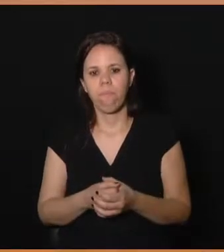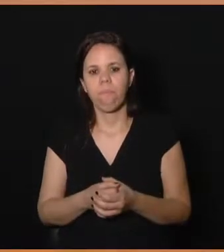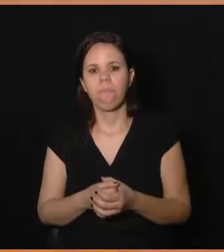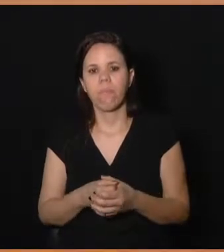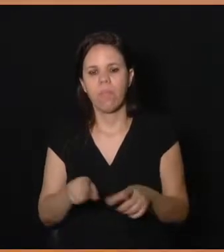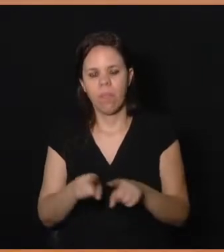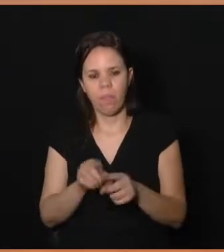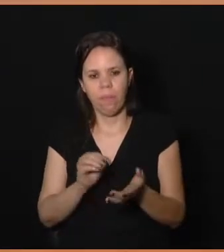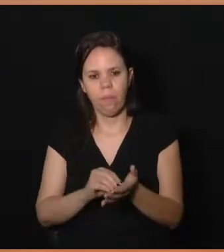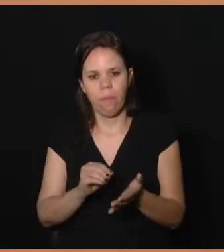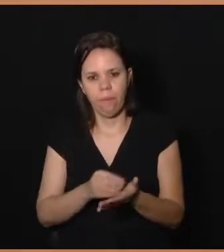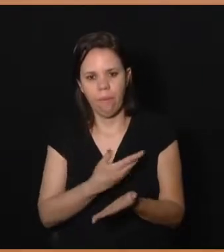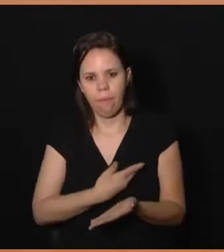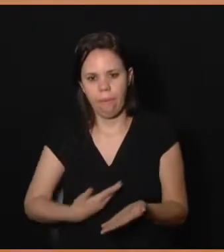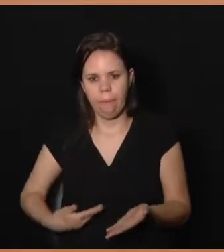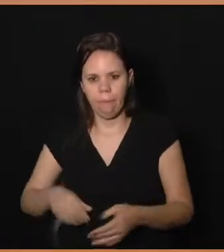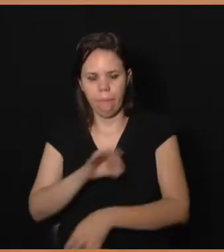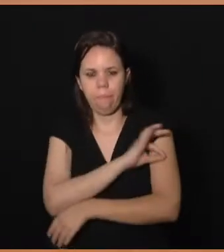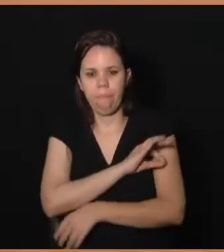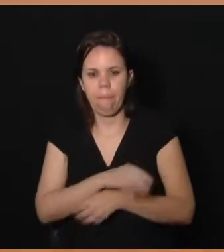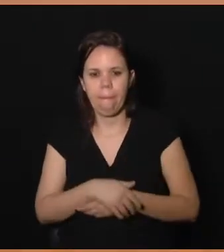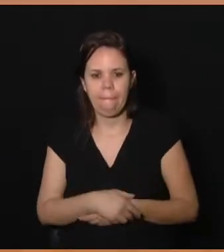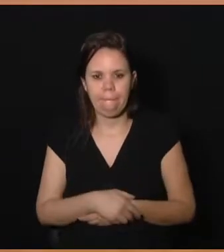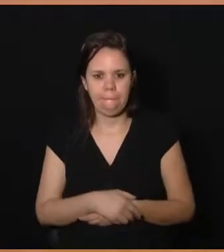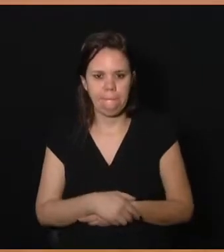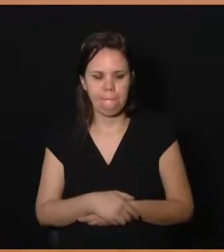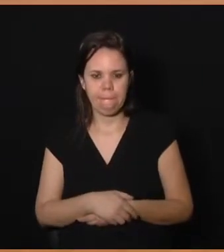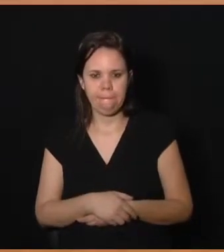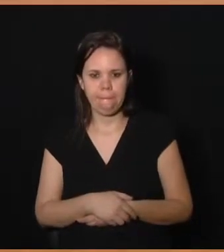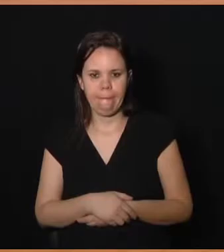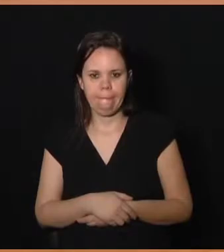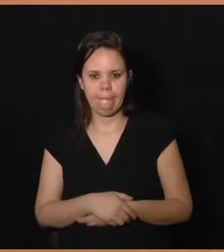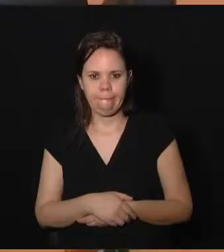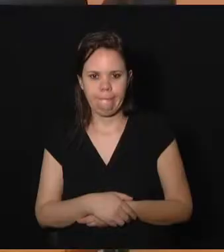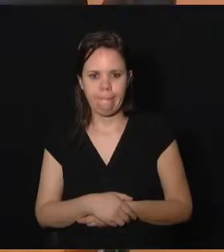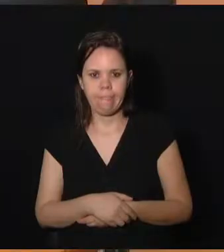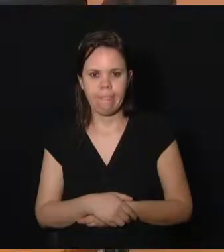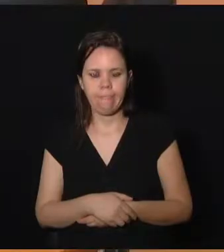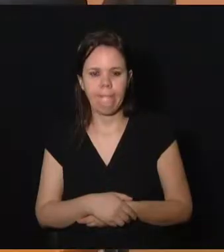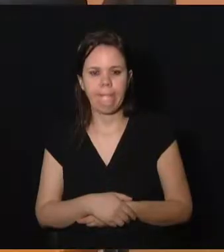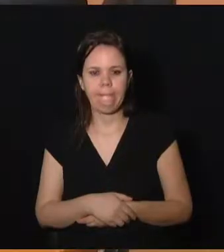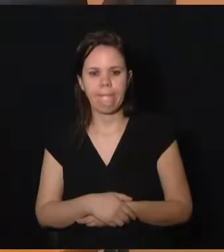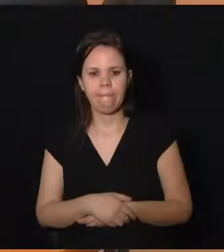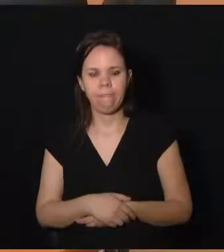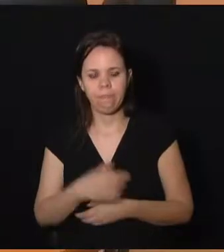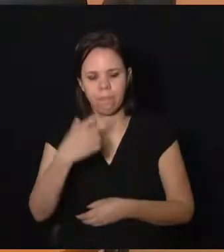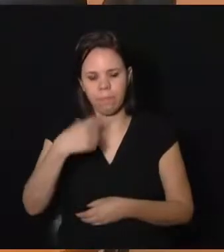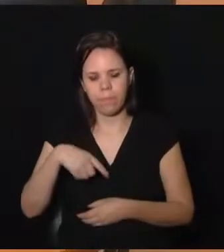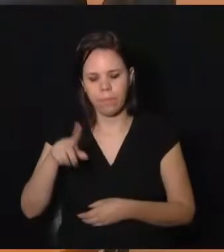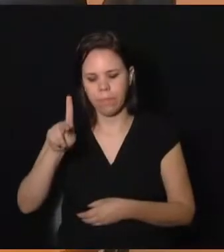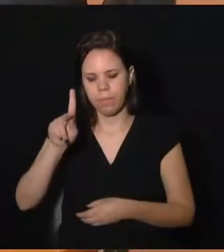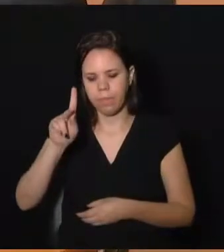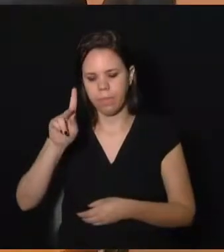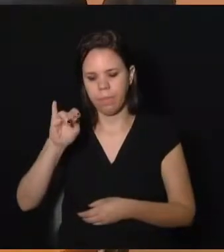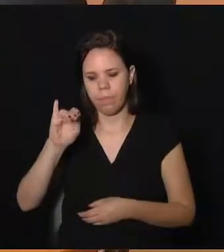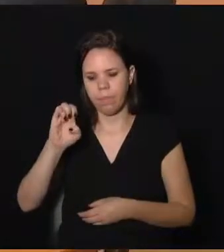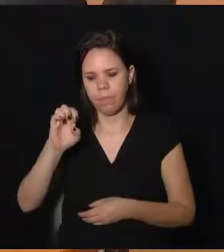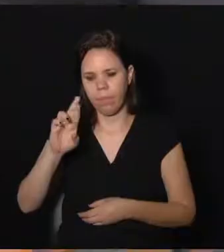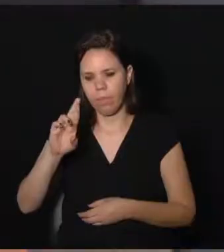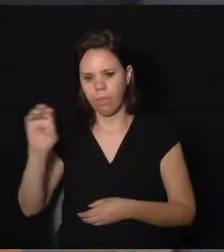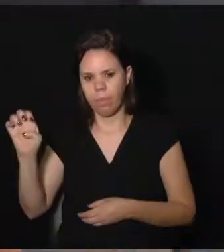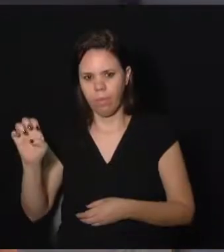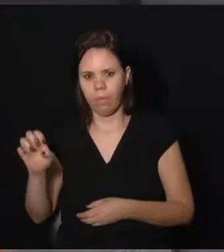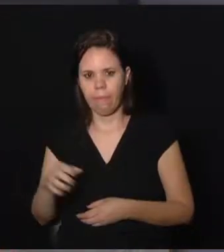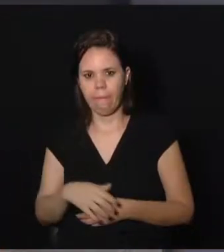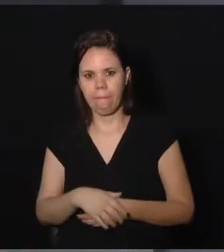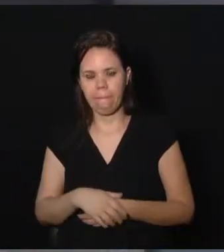Executivo. Com a palavra. Pierre Coudry, cônsul honorário britânico, há 7